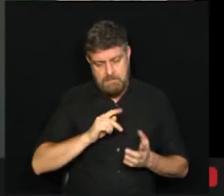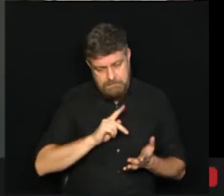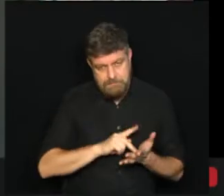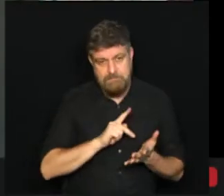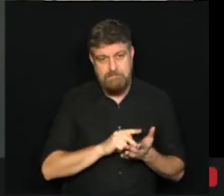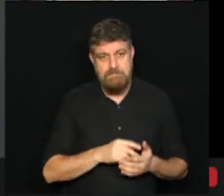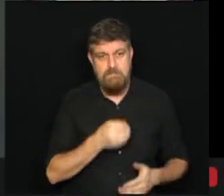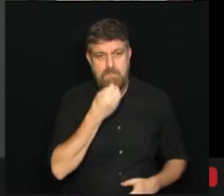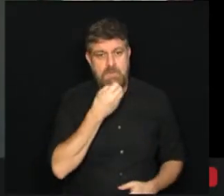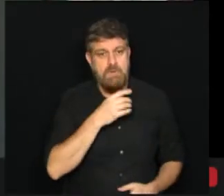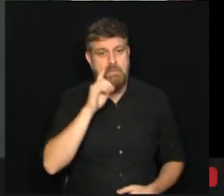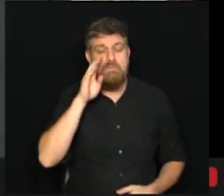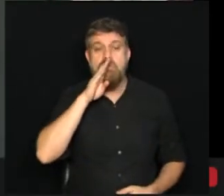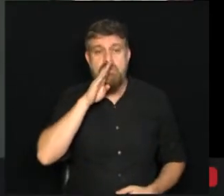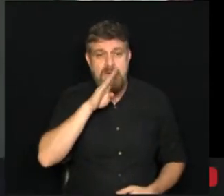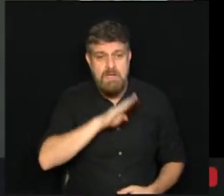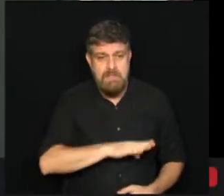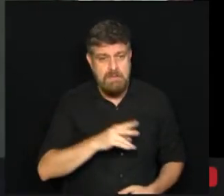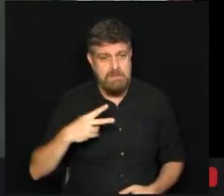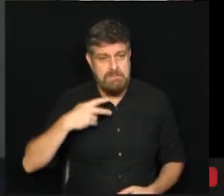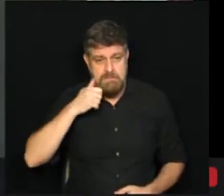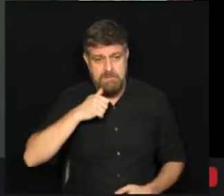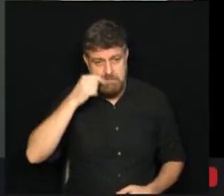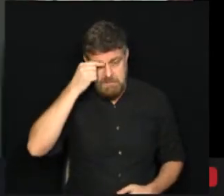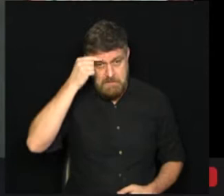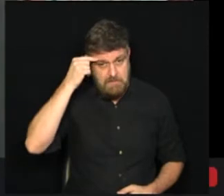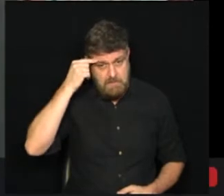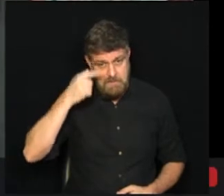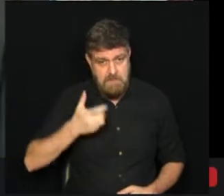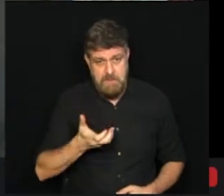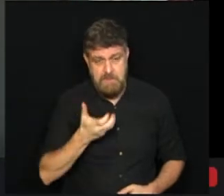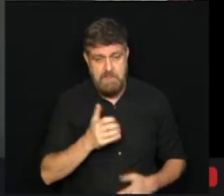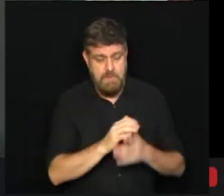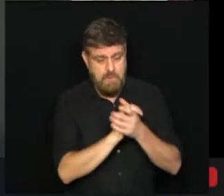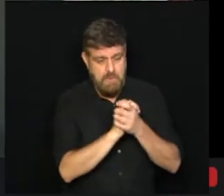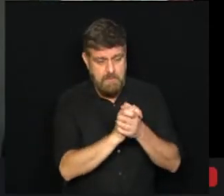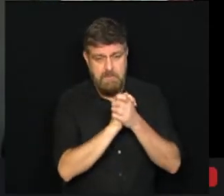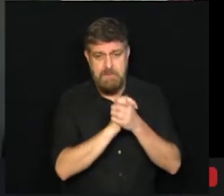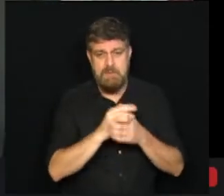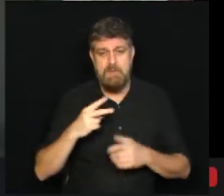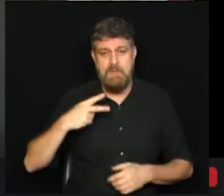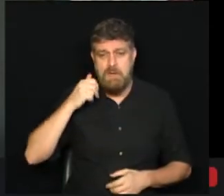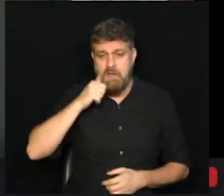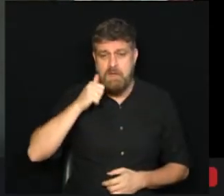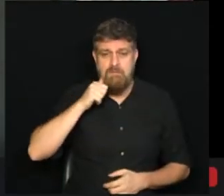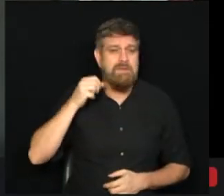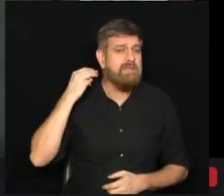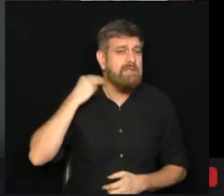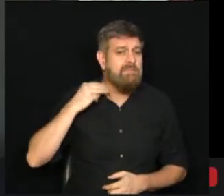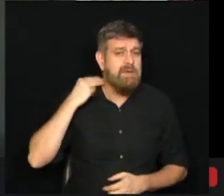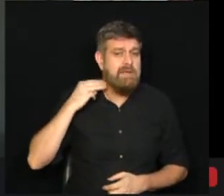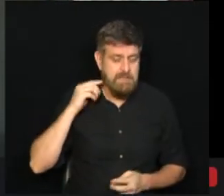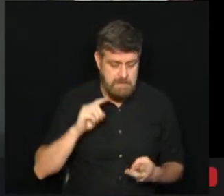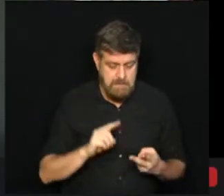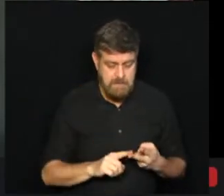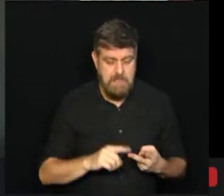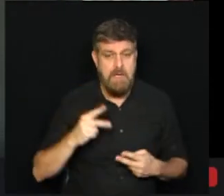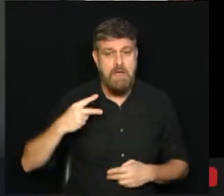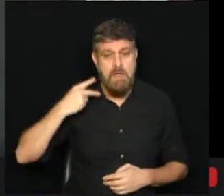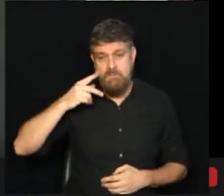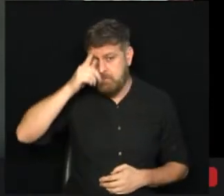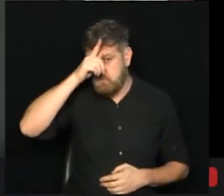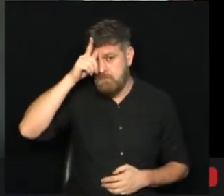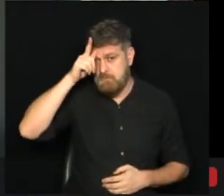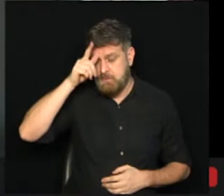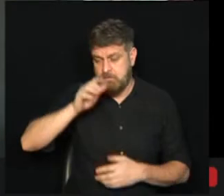Boa tarde, vereadora Paola Miguel. Quero cumprimentar também a vereadora Mariana Conte e o vereador Gustavo Peta.